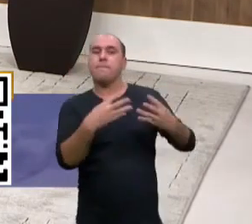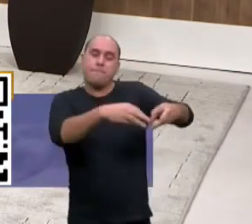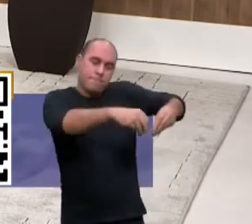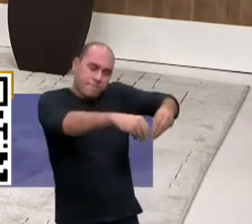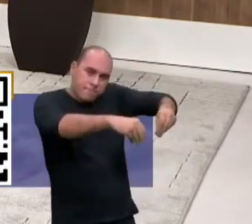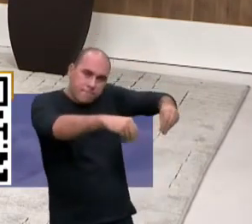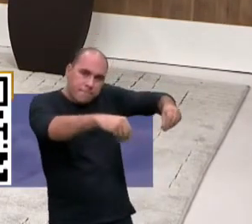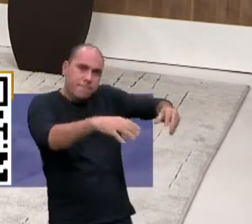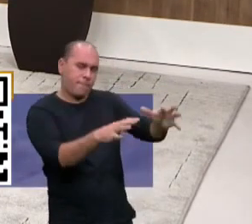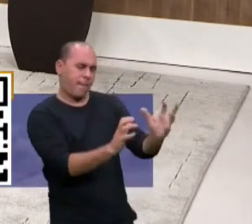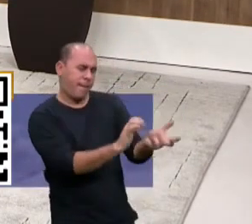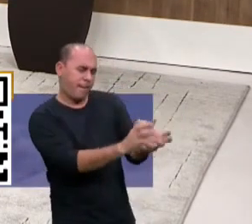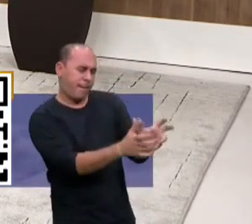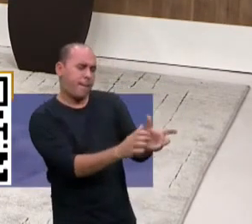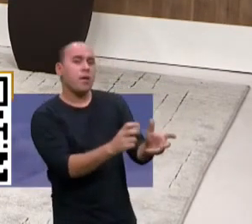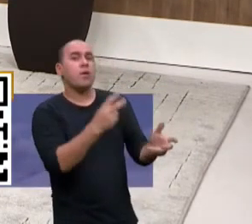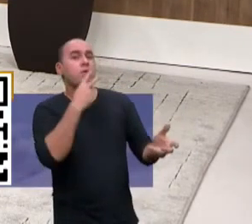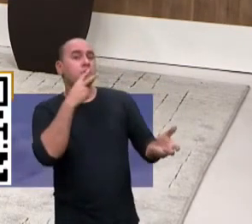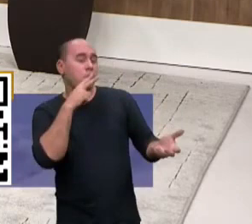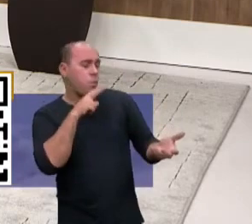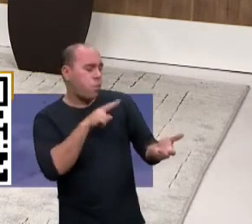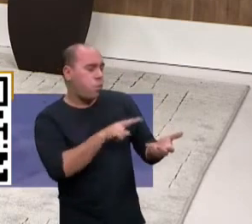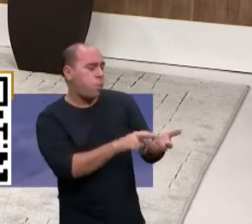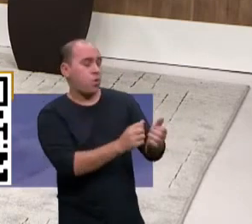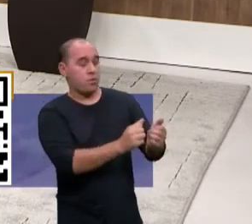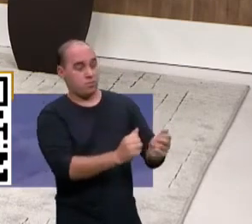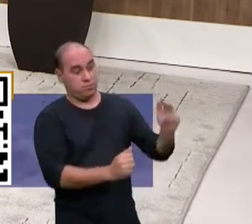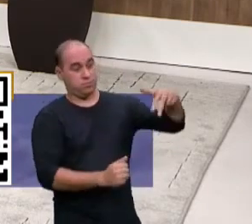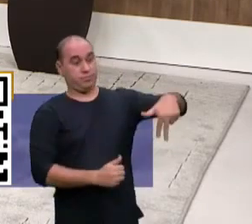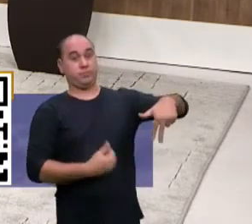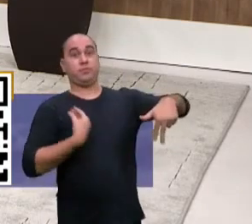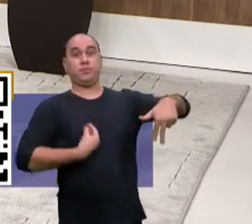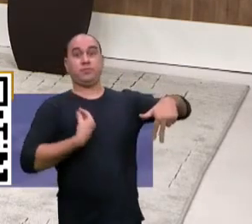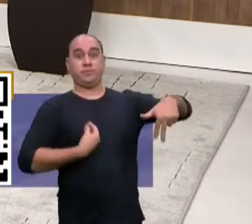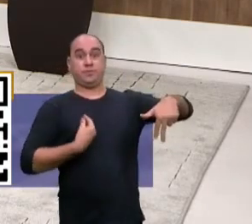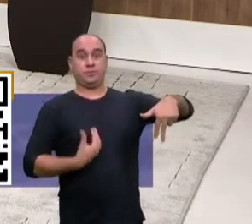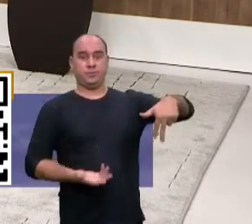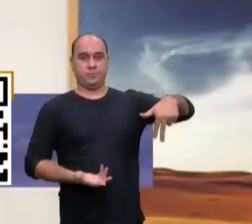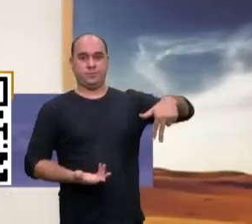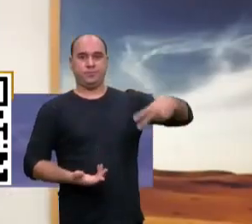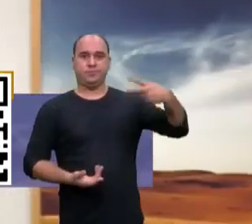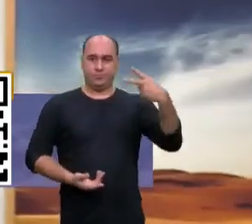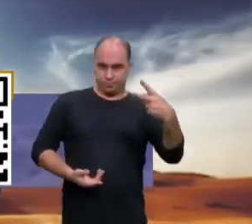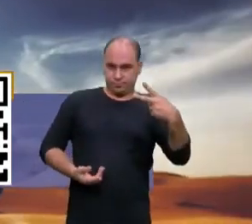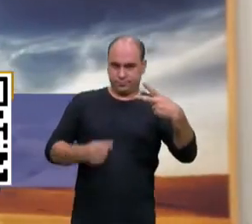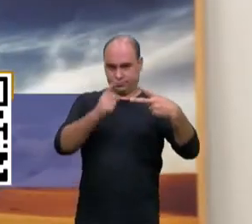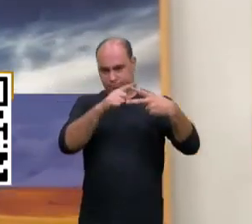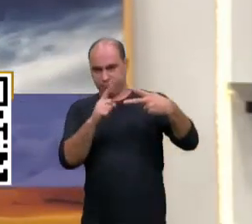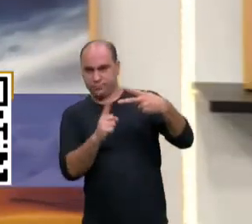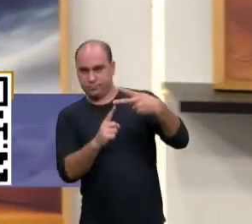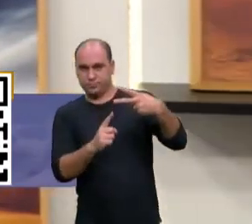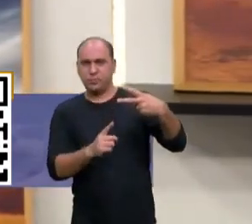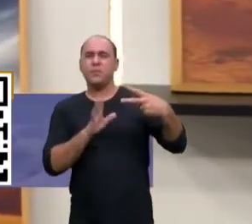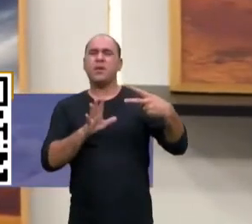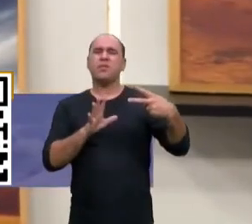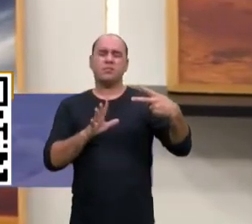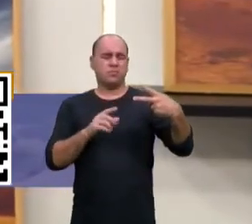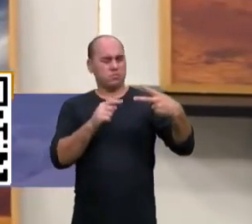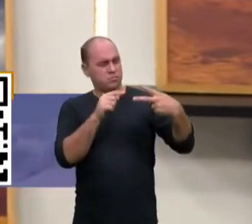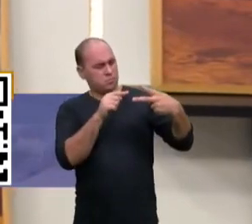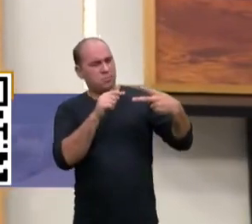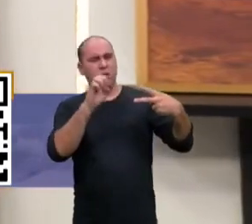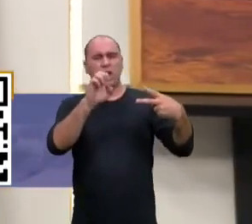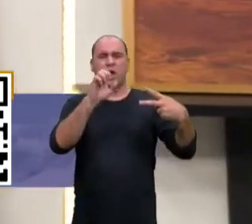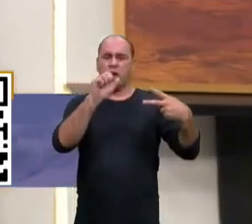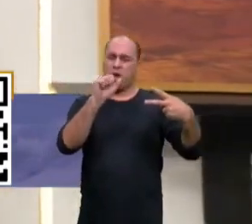fez o homem do pó e do sopro de vida e o homem passou a ser alma vivente você percebeu que aqui não tem a